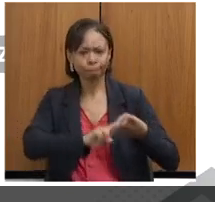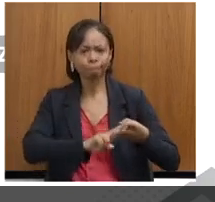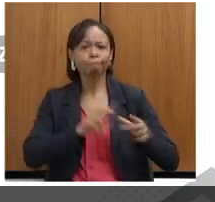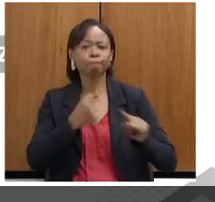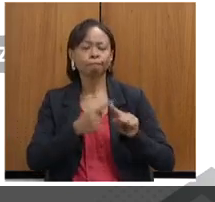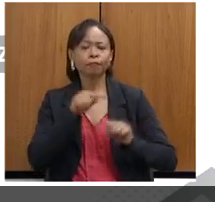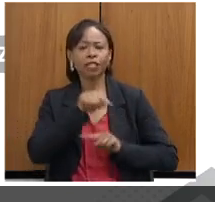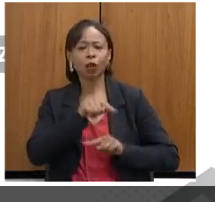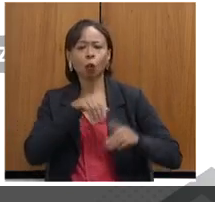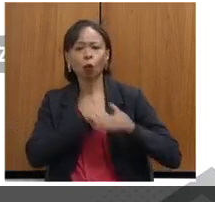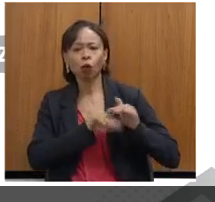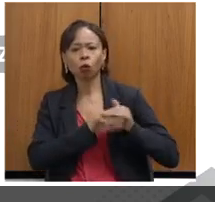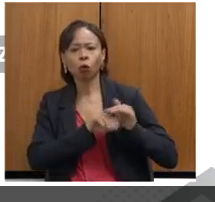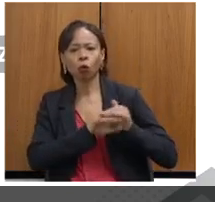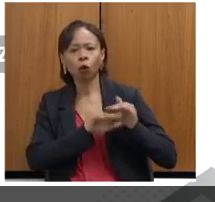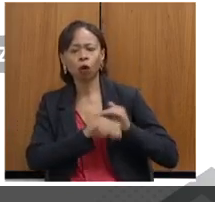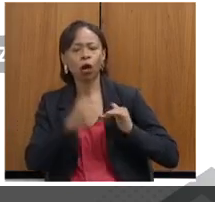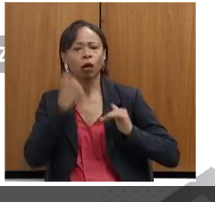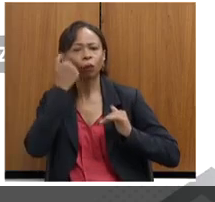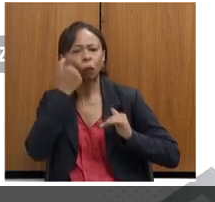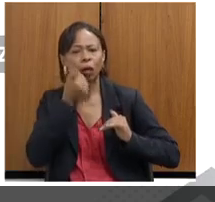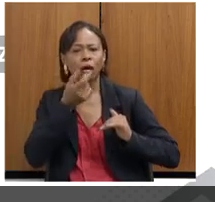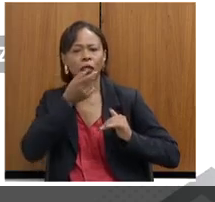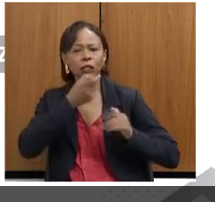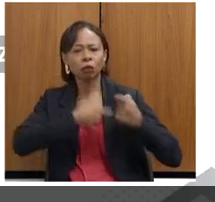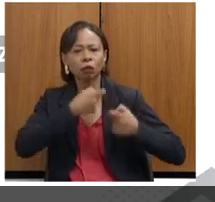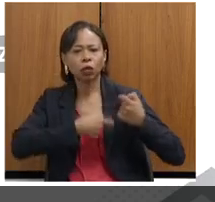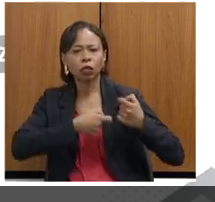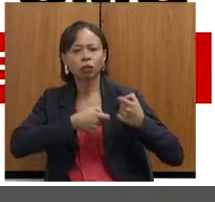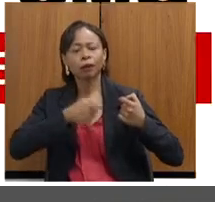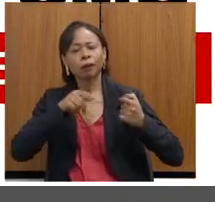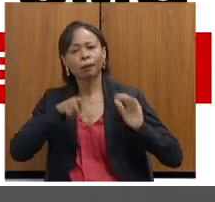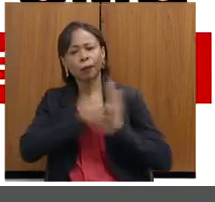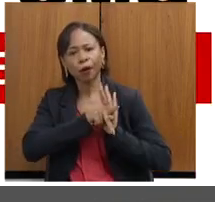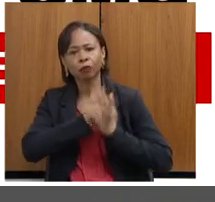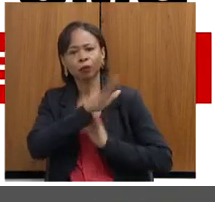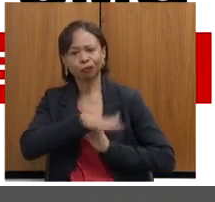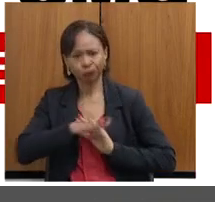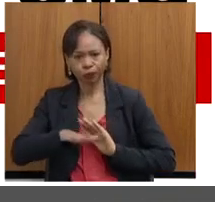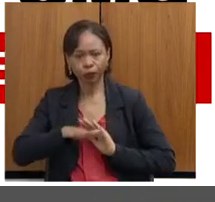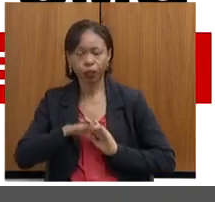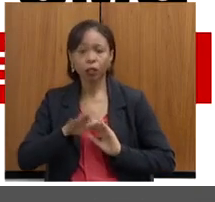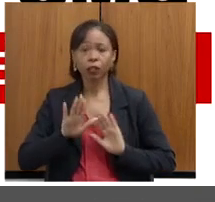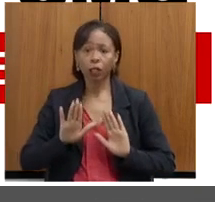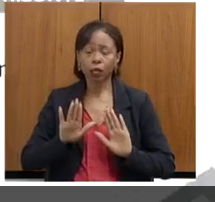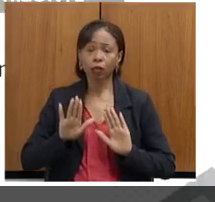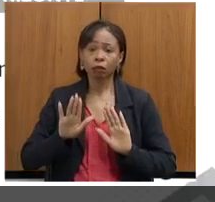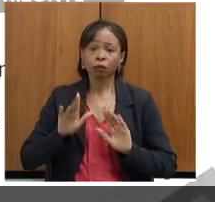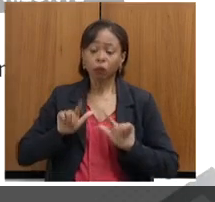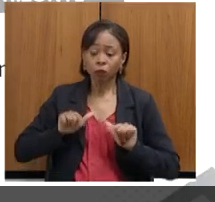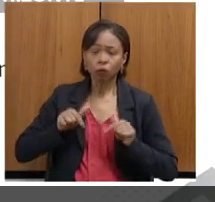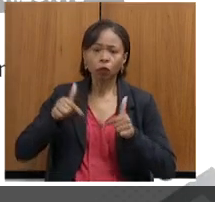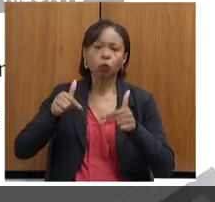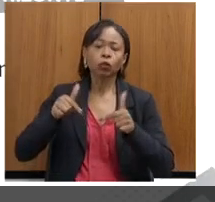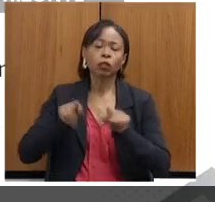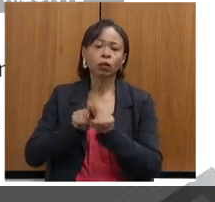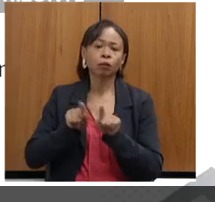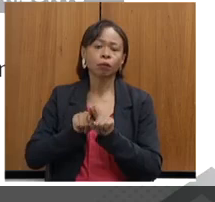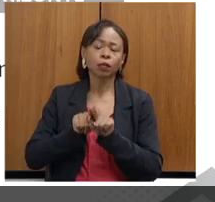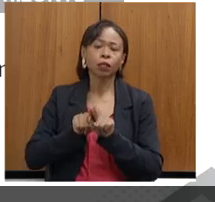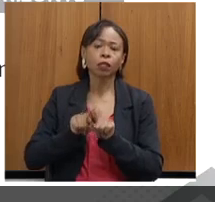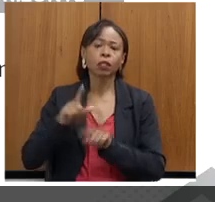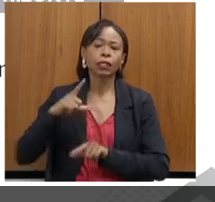o conteúdo pornográfico infantil adiante outras Popper ações pode passar